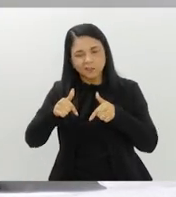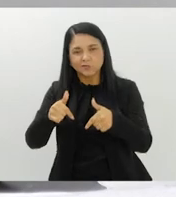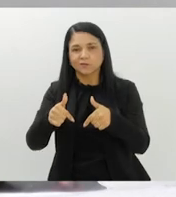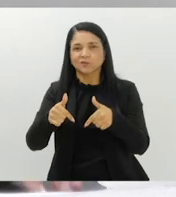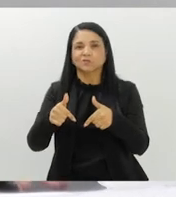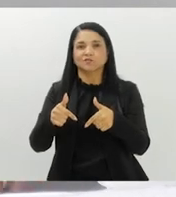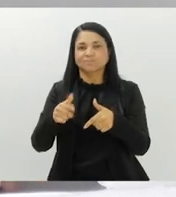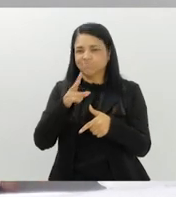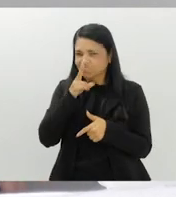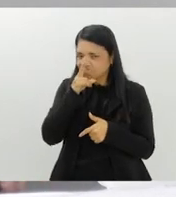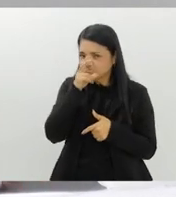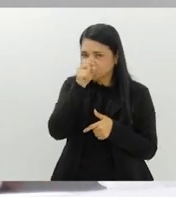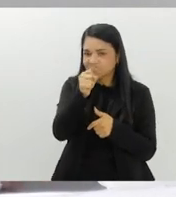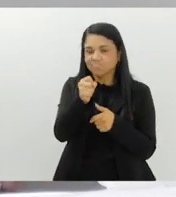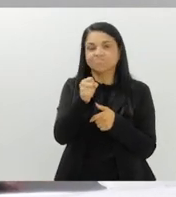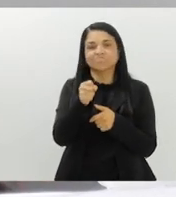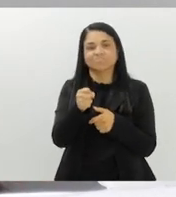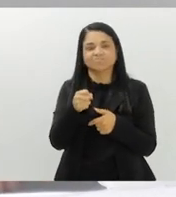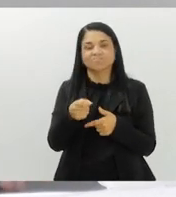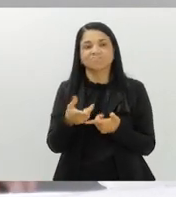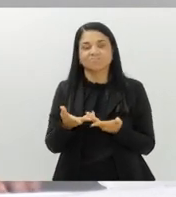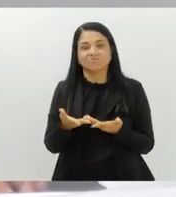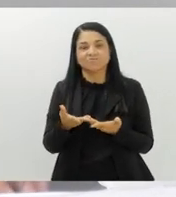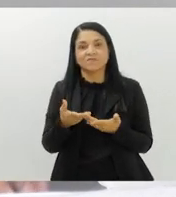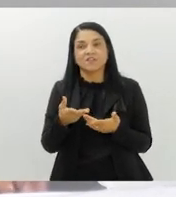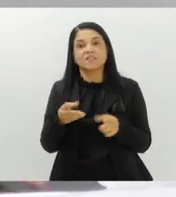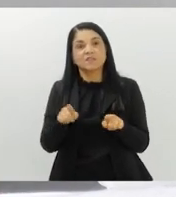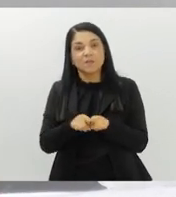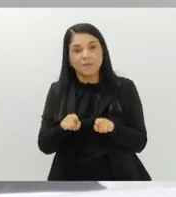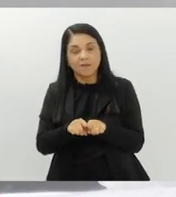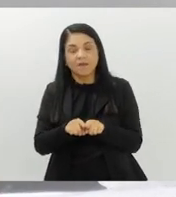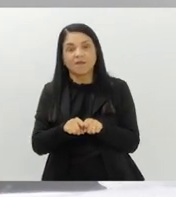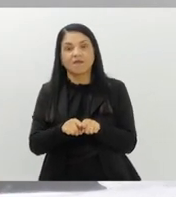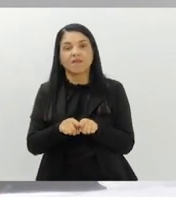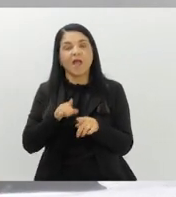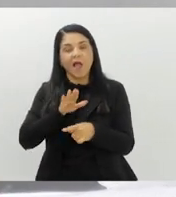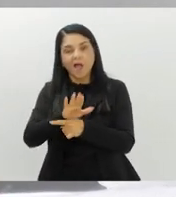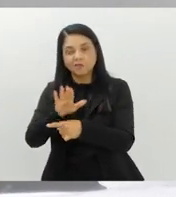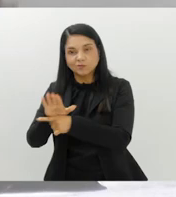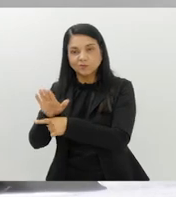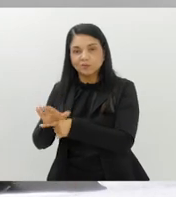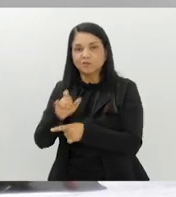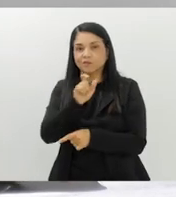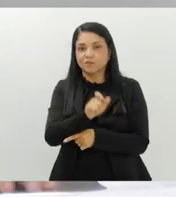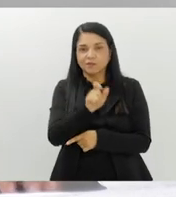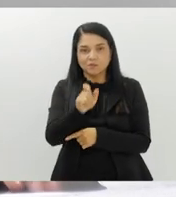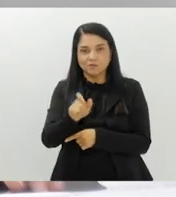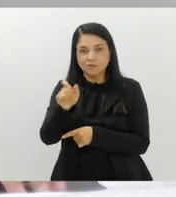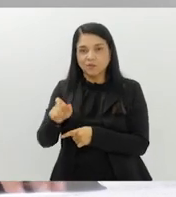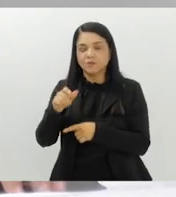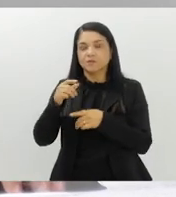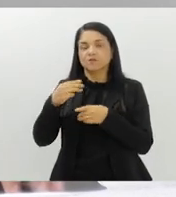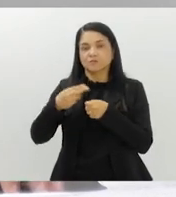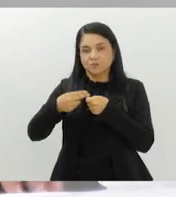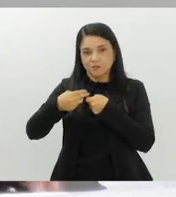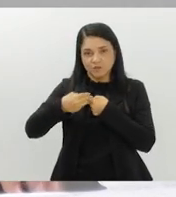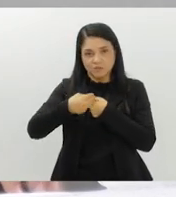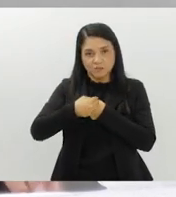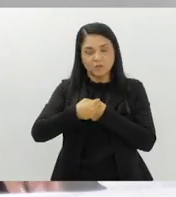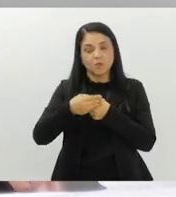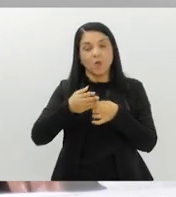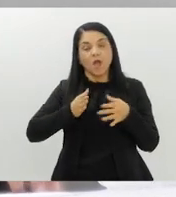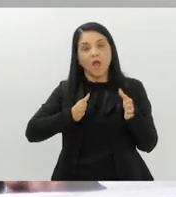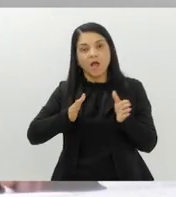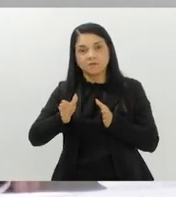muito forte, muito consistente, inclusive ajudando a várias pessoas de vários municípios a terem